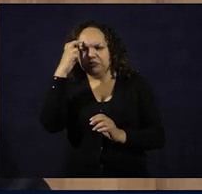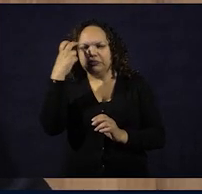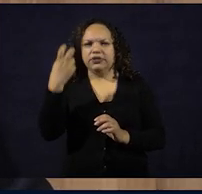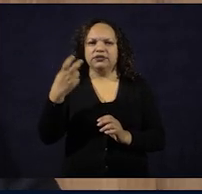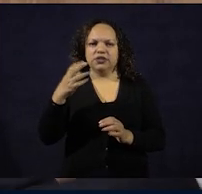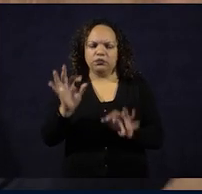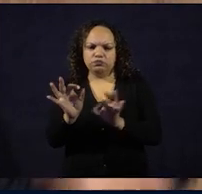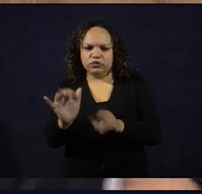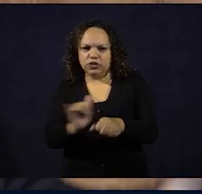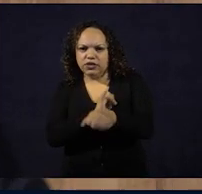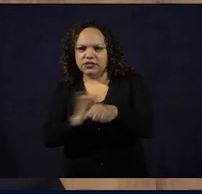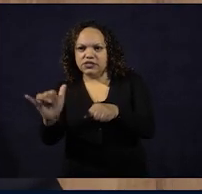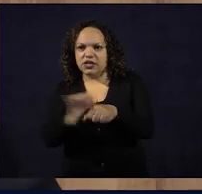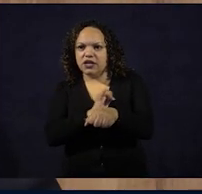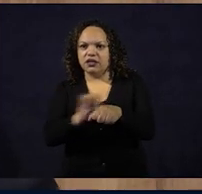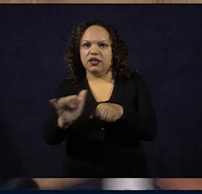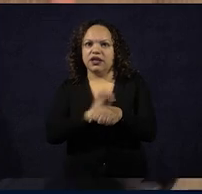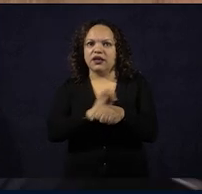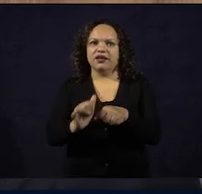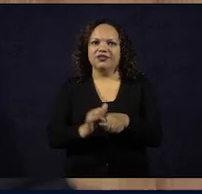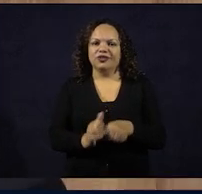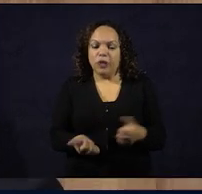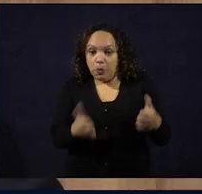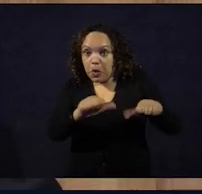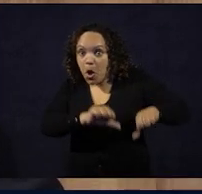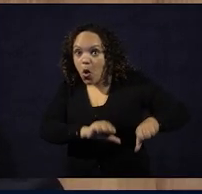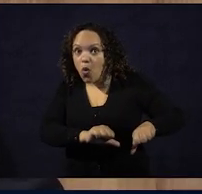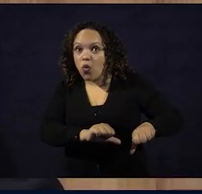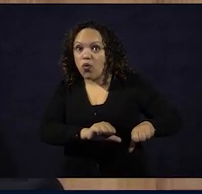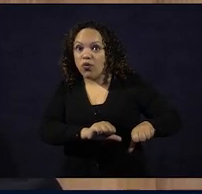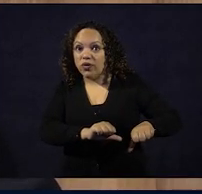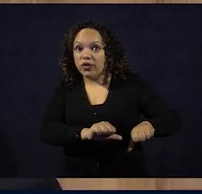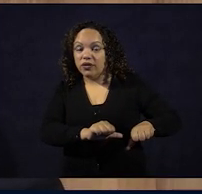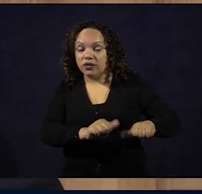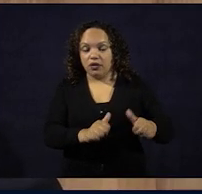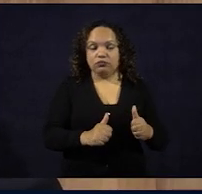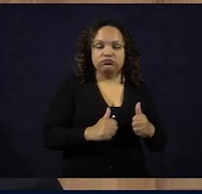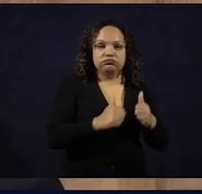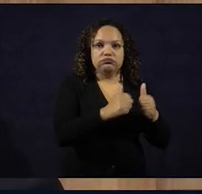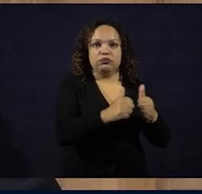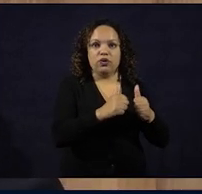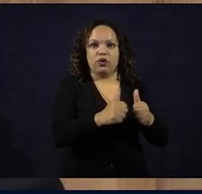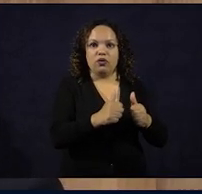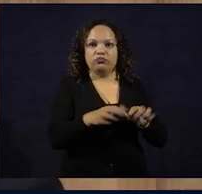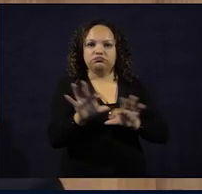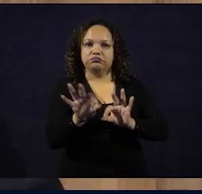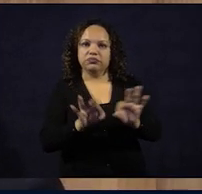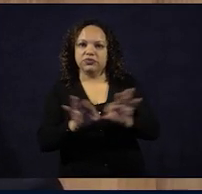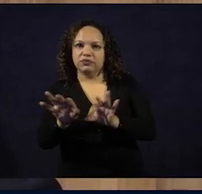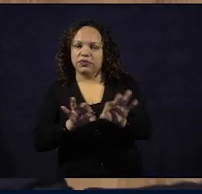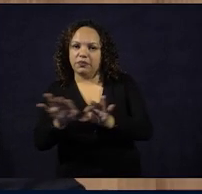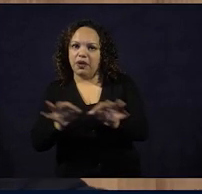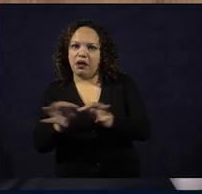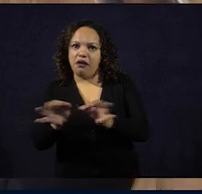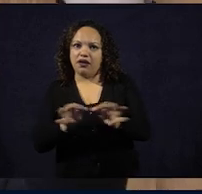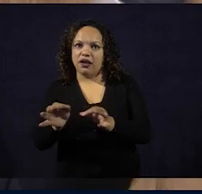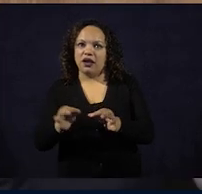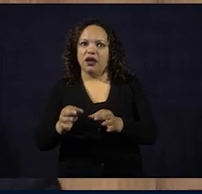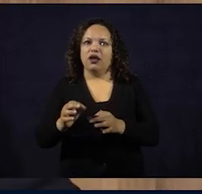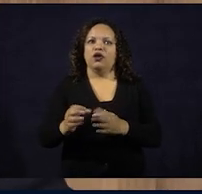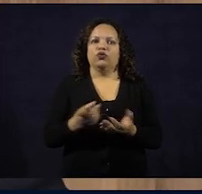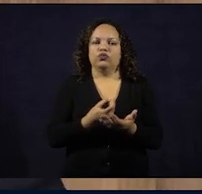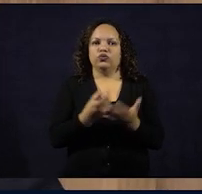movimentos estratégicos também está muito ruim a empresa está muito bem É o momento da gente trabalhar a estrutura de Capital